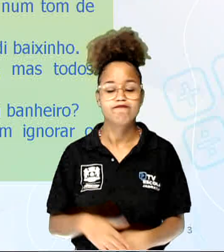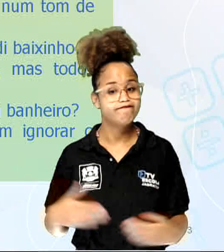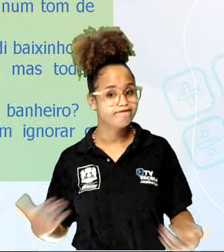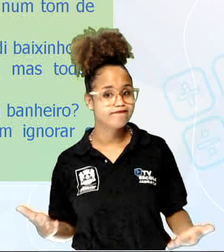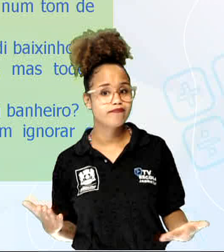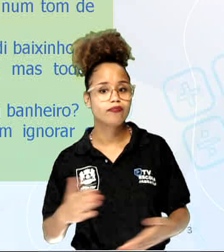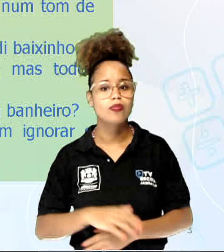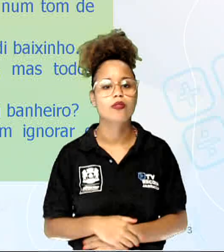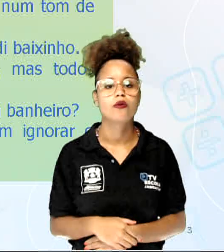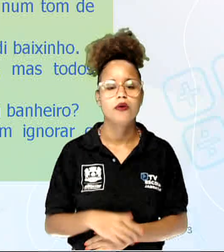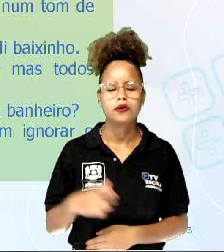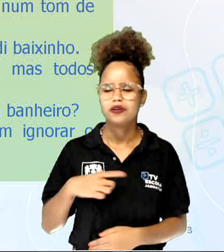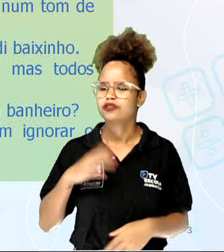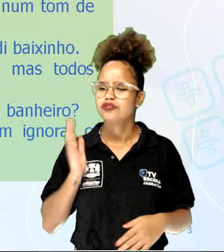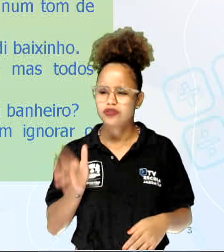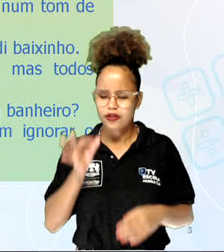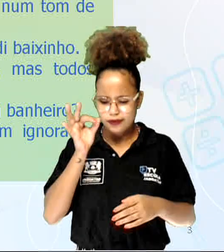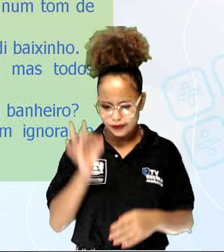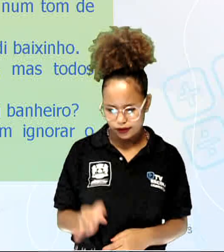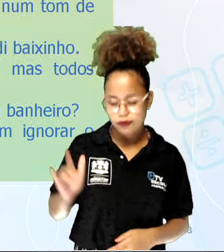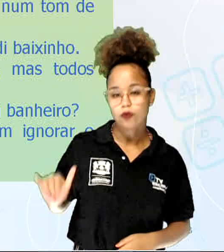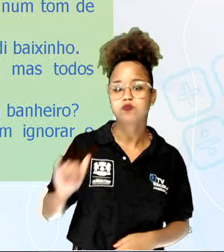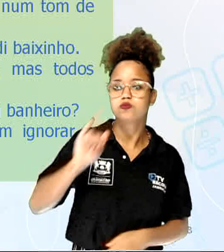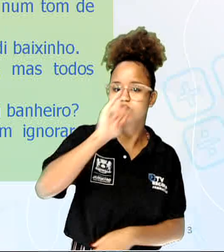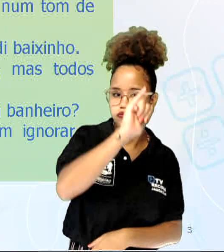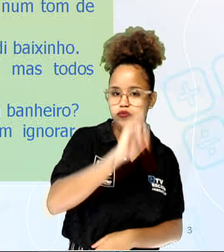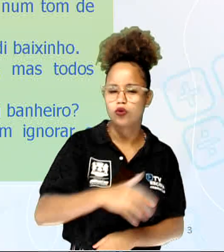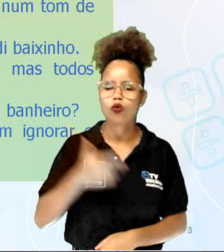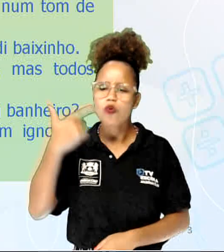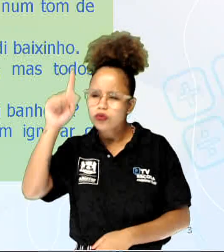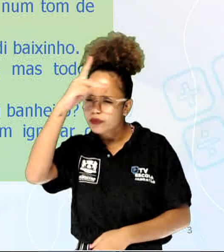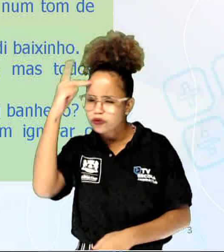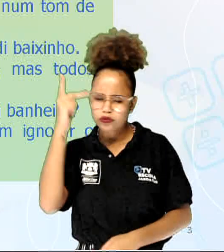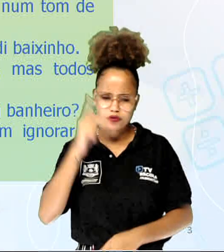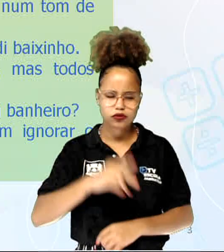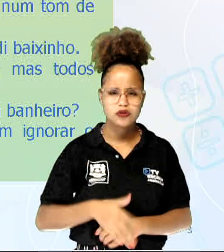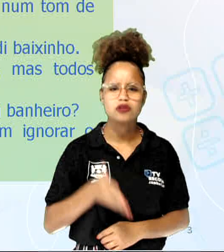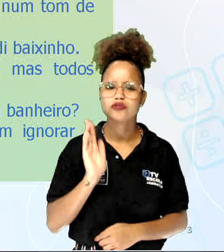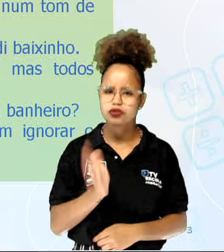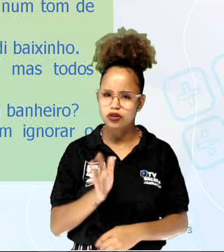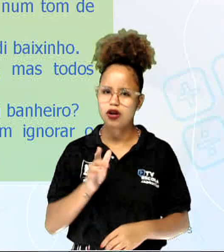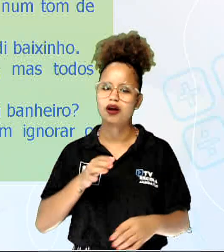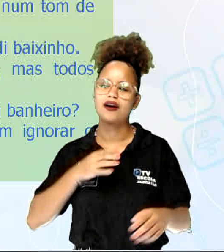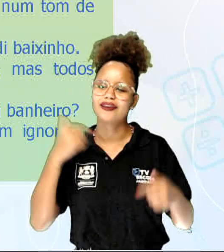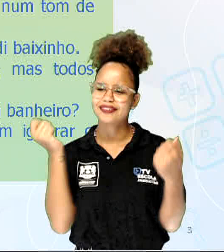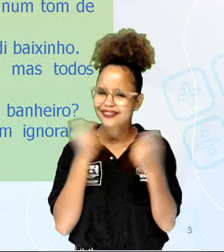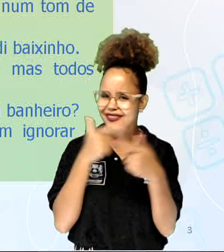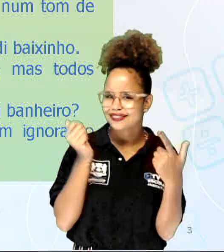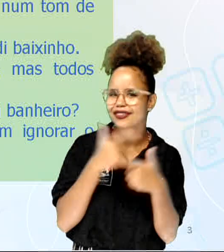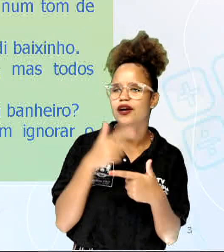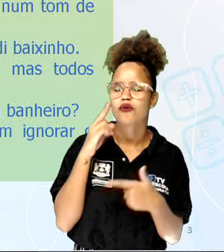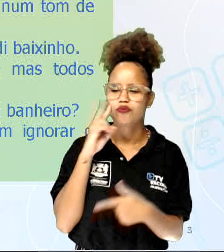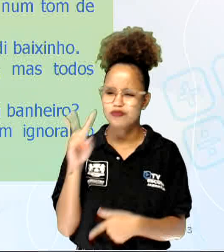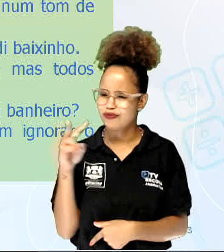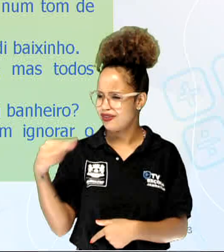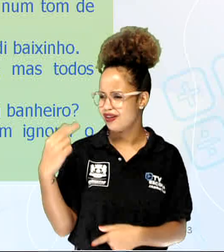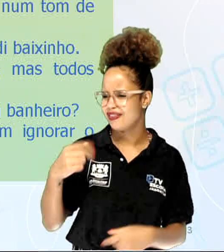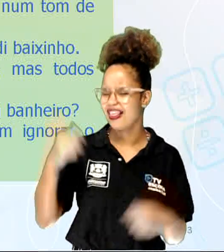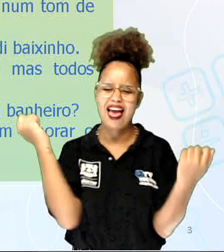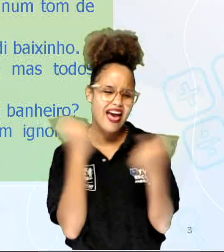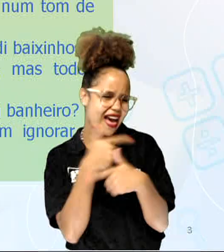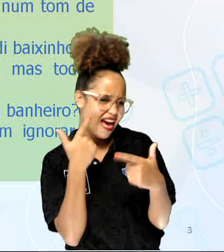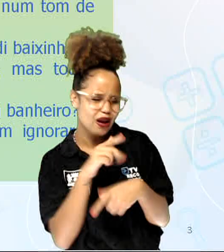Afinal, estava ali pronta para viajar. Os outros passageiros estavam já se divertindo a minhas custas, a zombar do